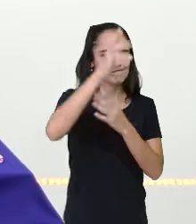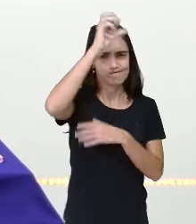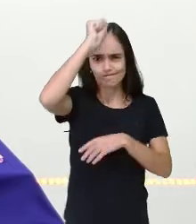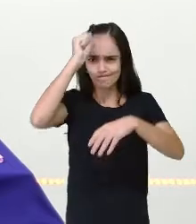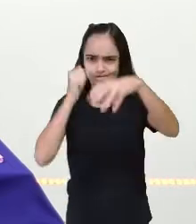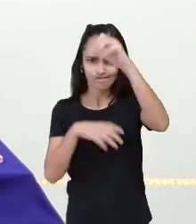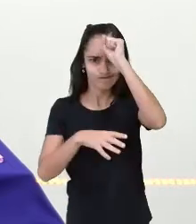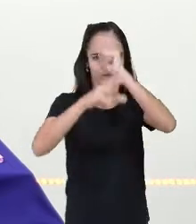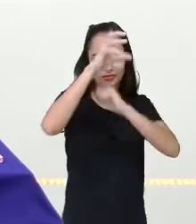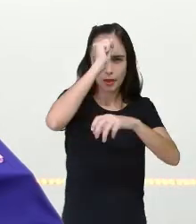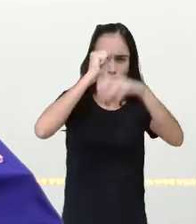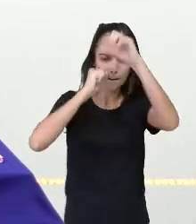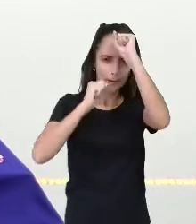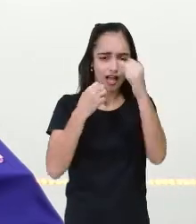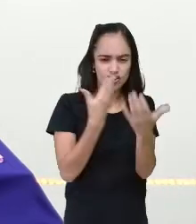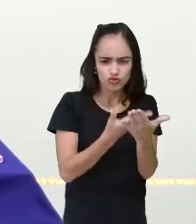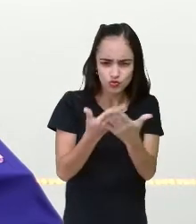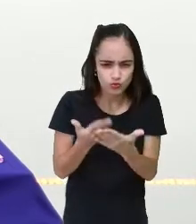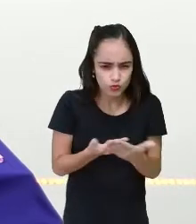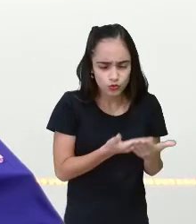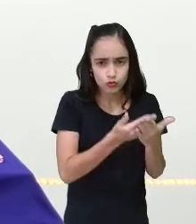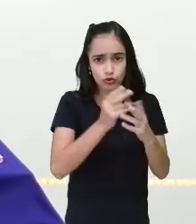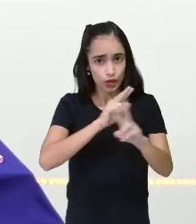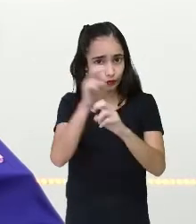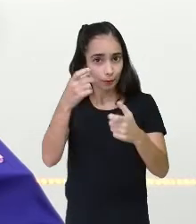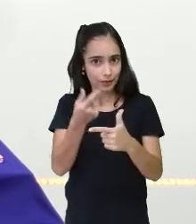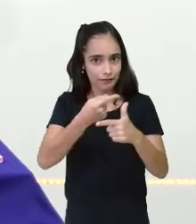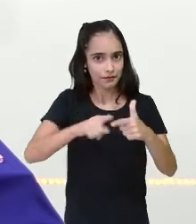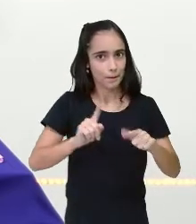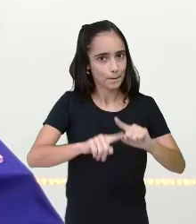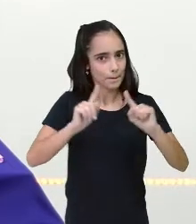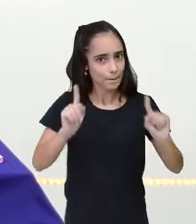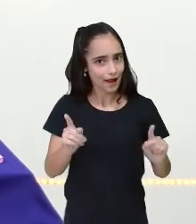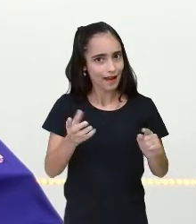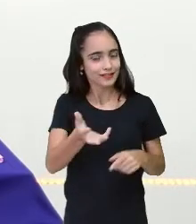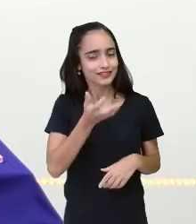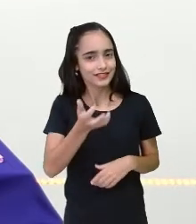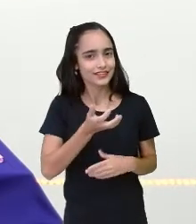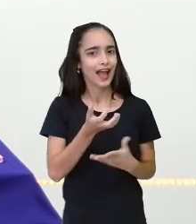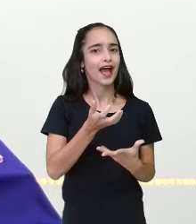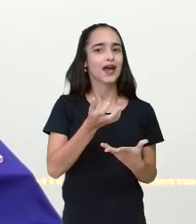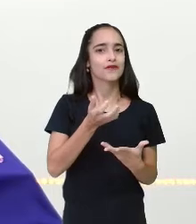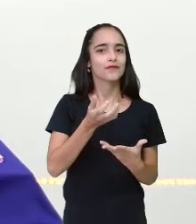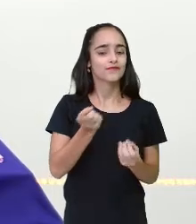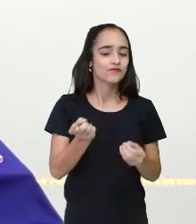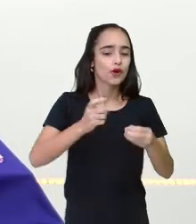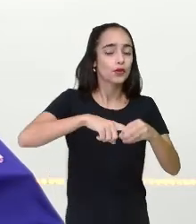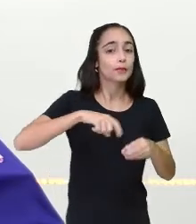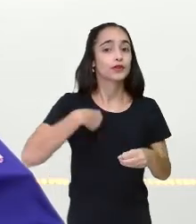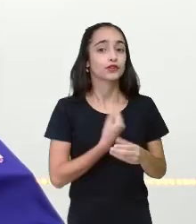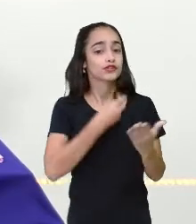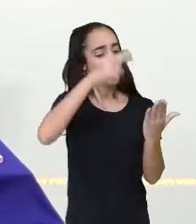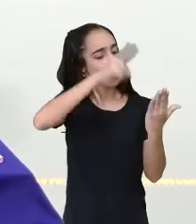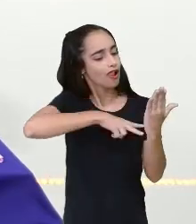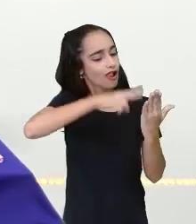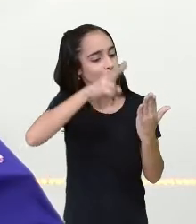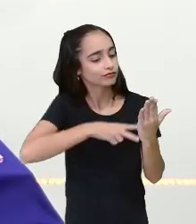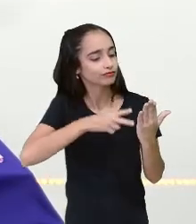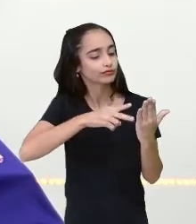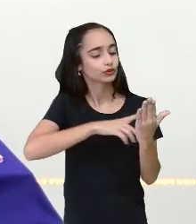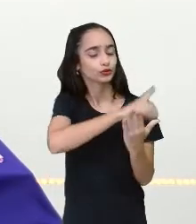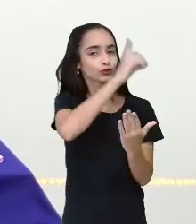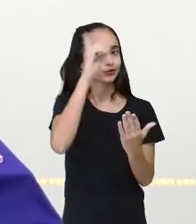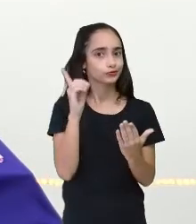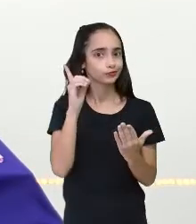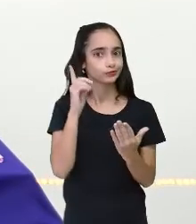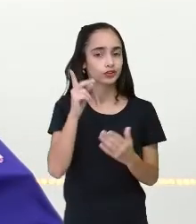Mas aí eu queria resgatar a nossa leitura do dia, né? Professora Esté,